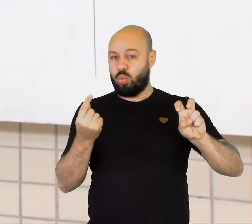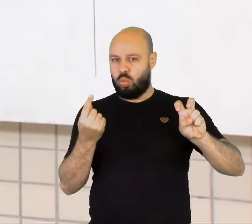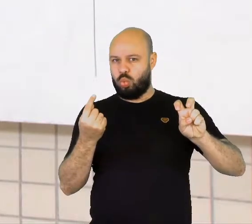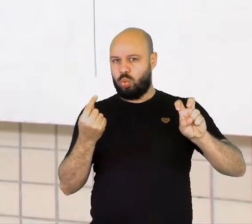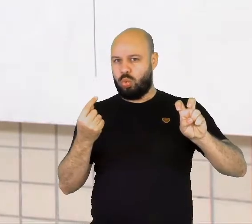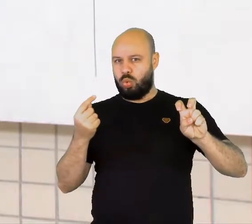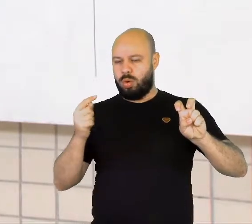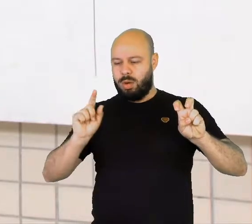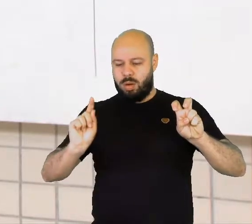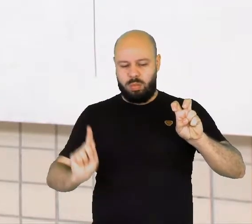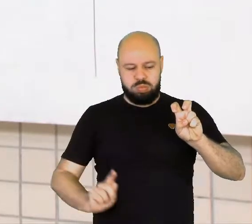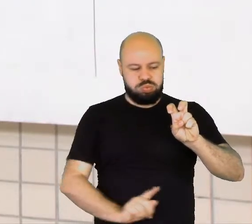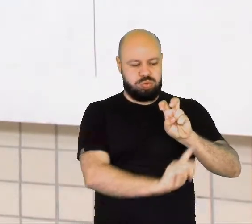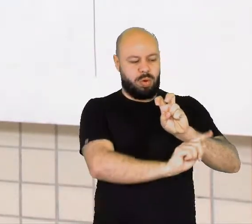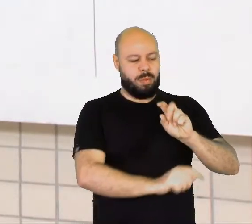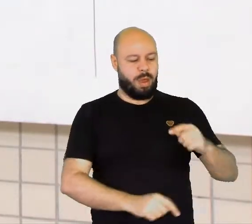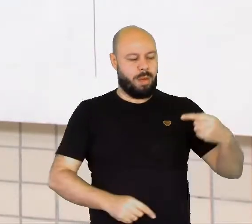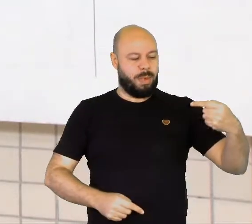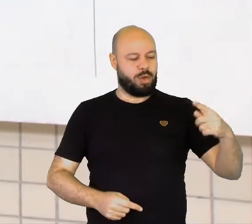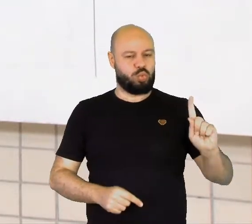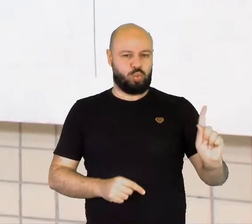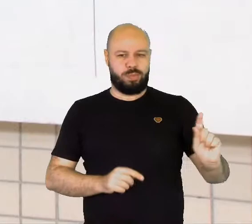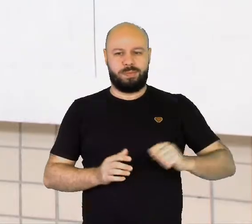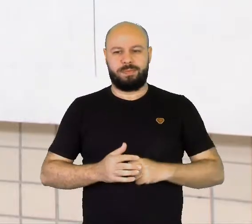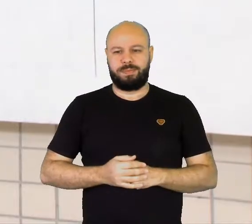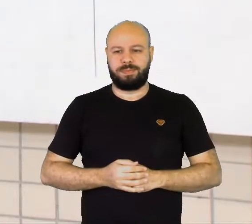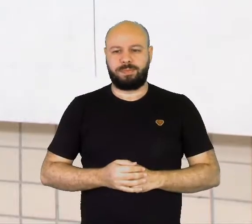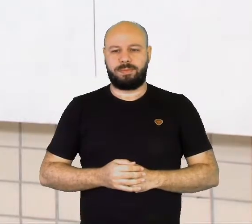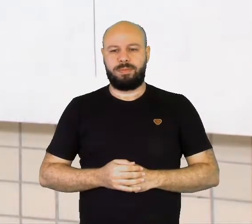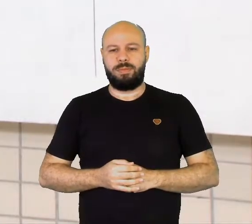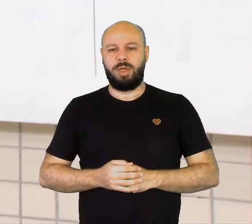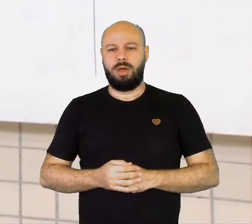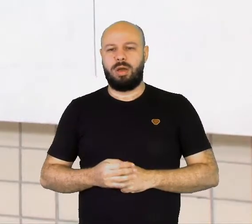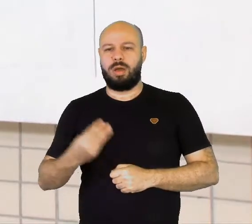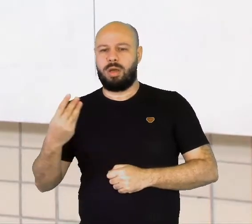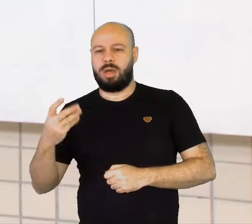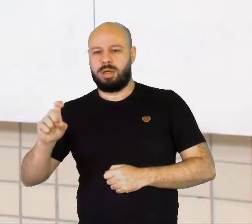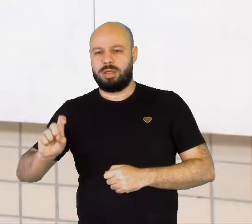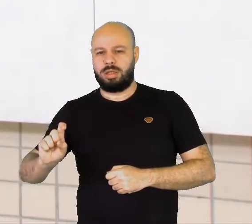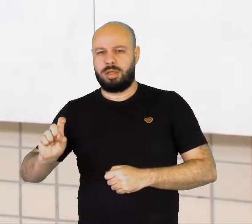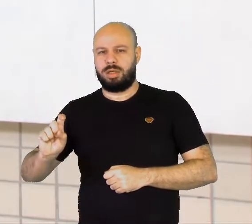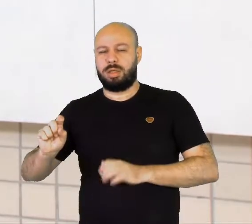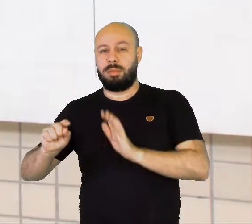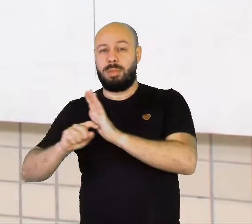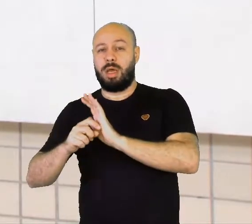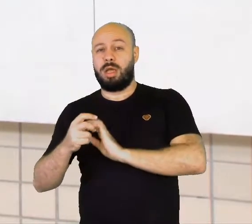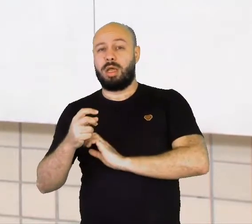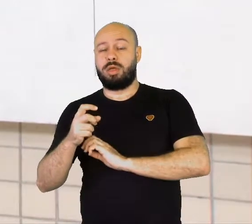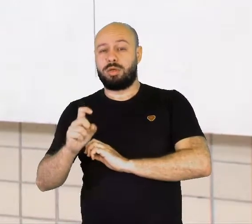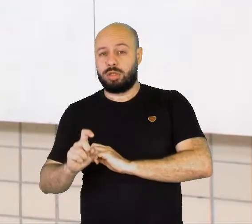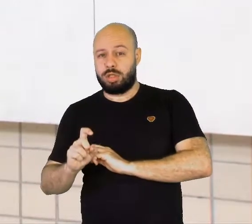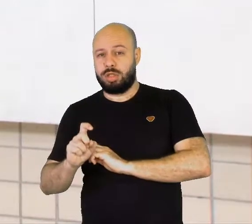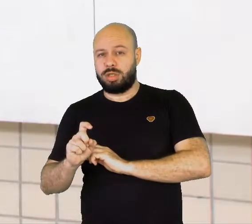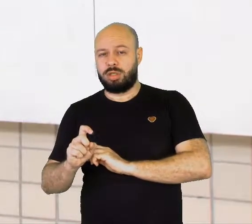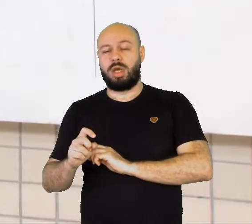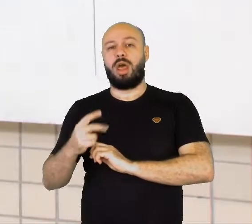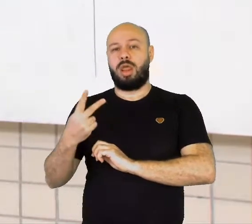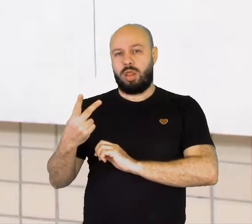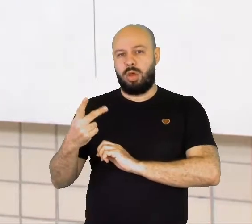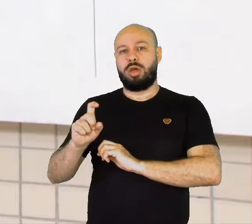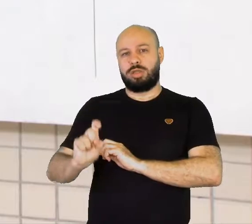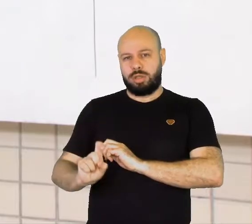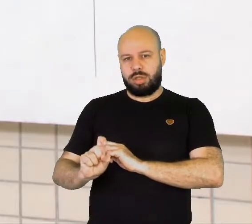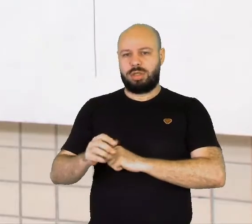cá com menos 1. 3x menos x,